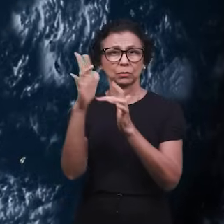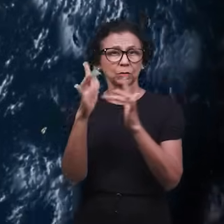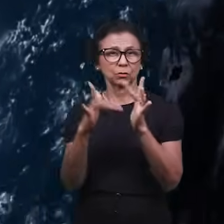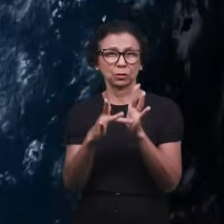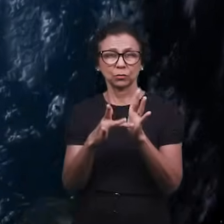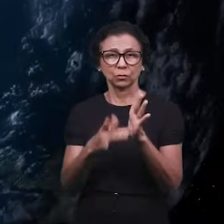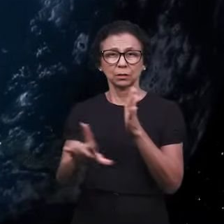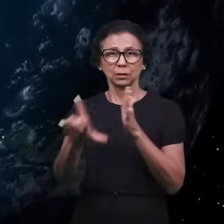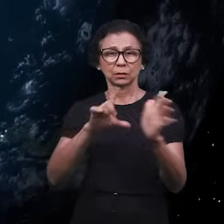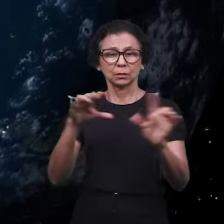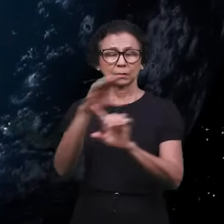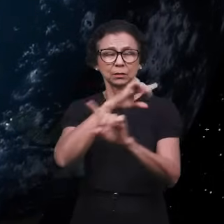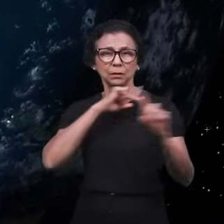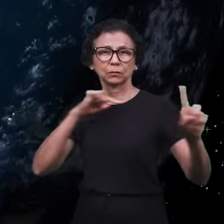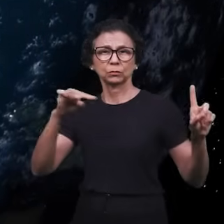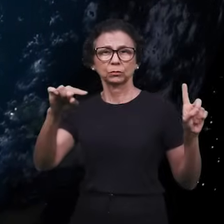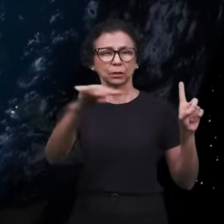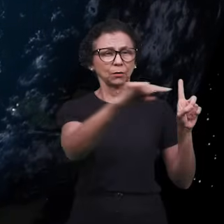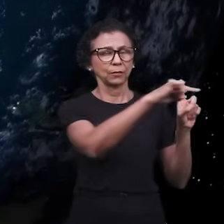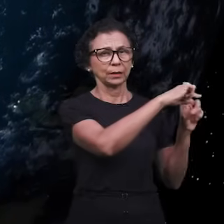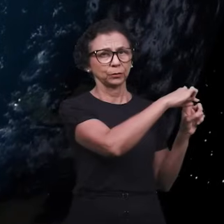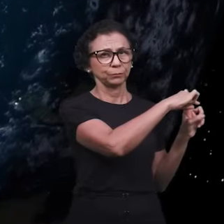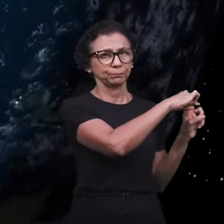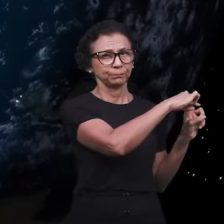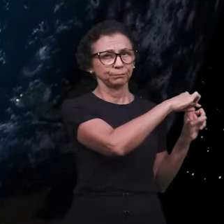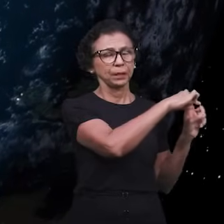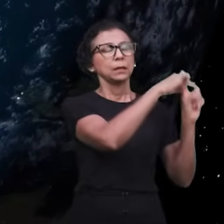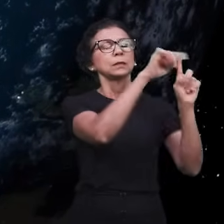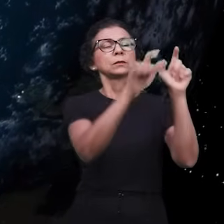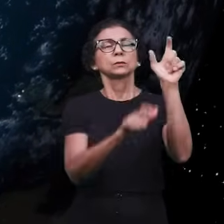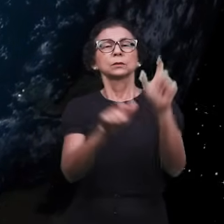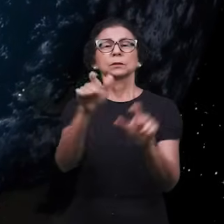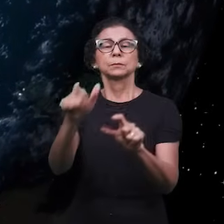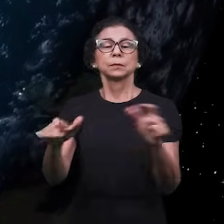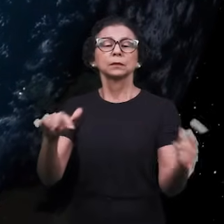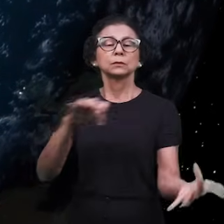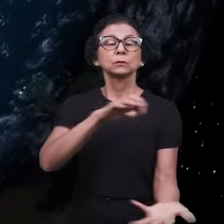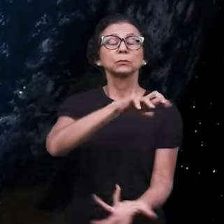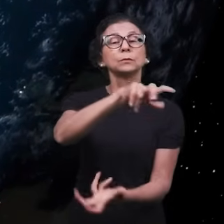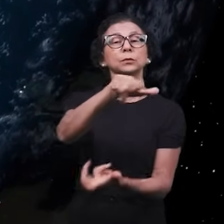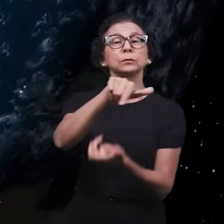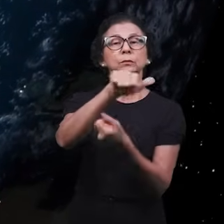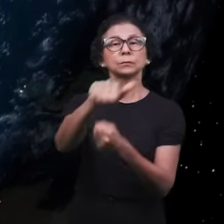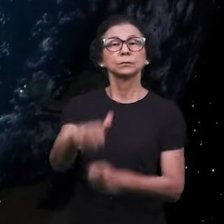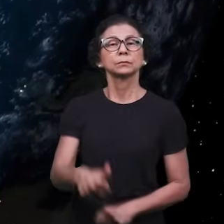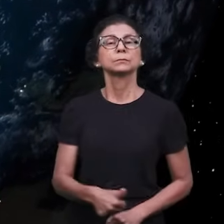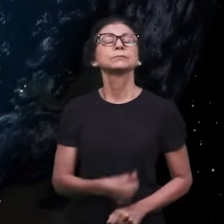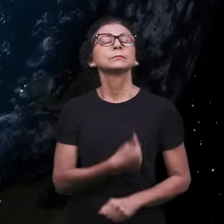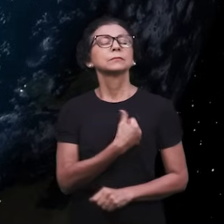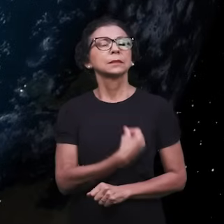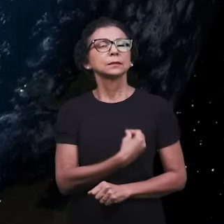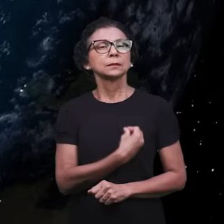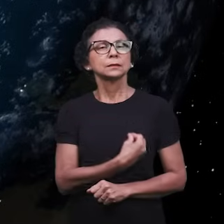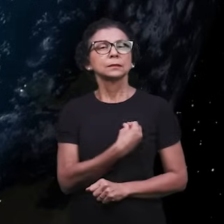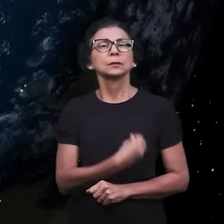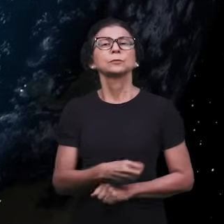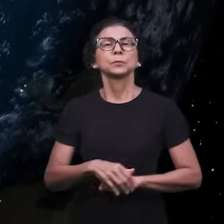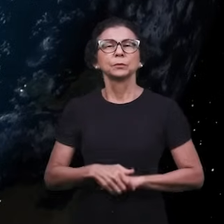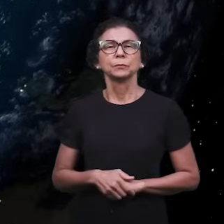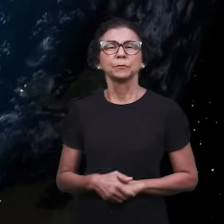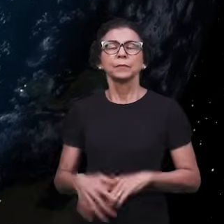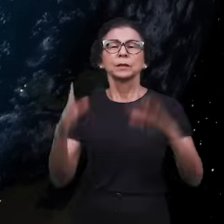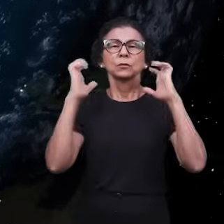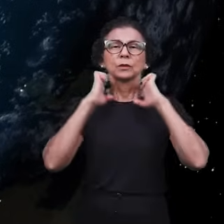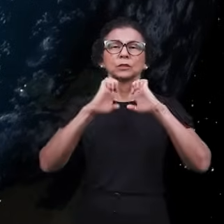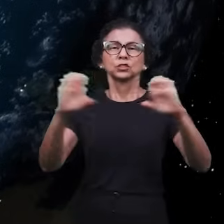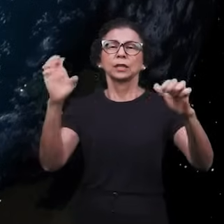Senhor Jesus na véspera de sua morte na cruz do Calvário. Pessoas de todas as partes do mundo têm sido